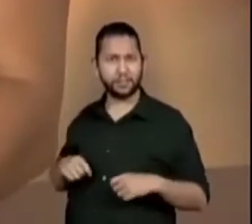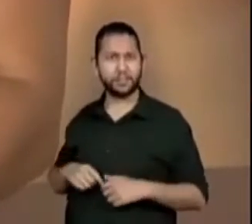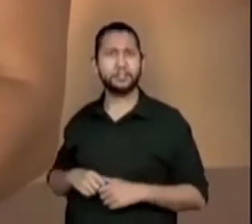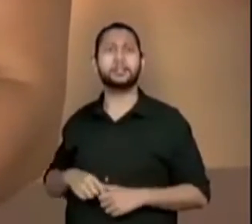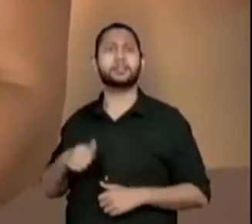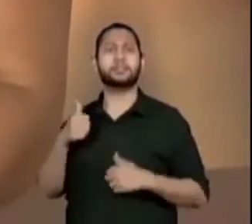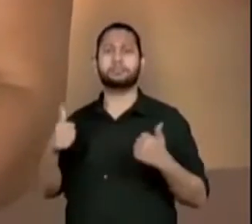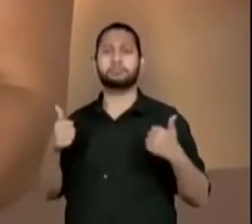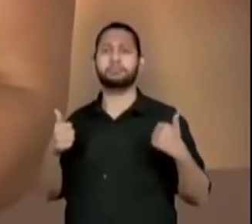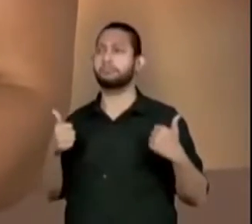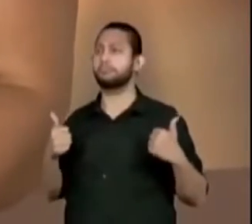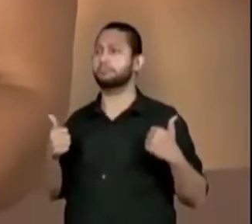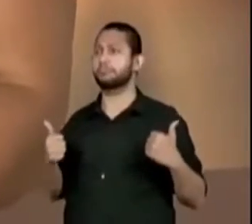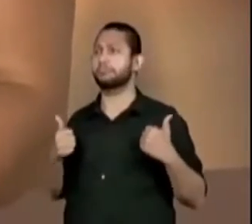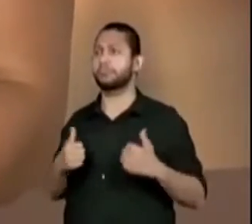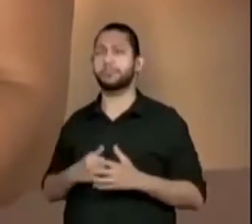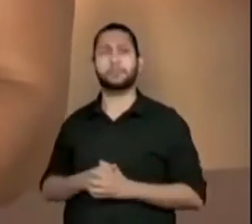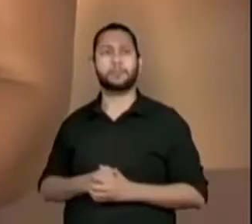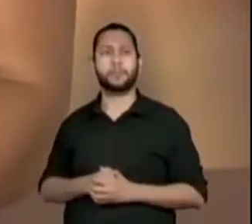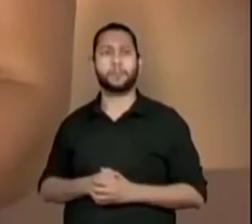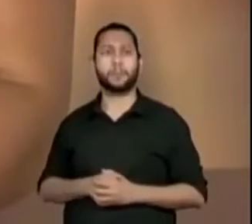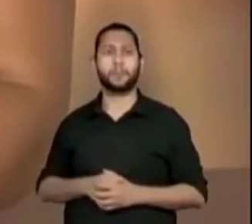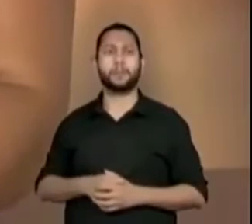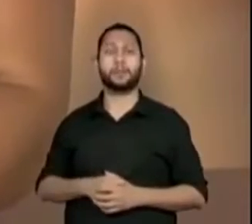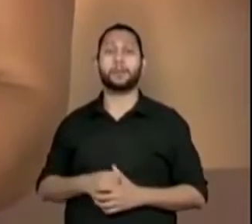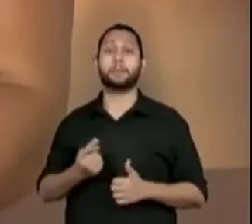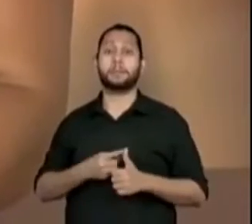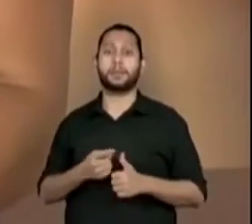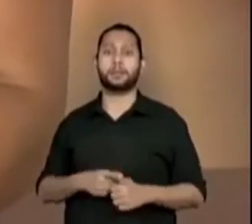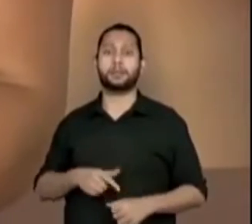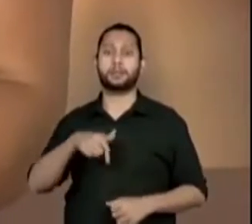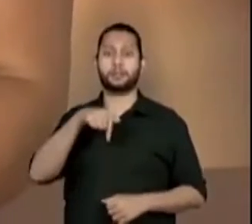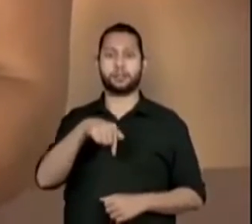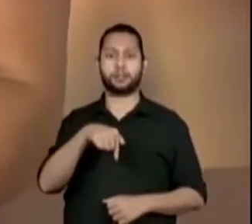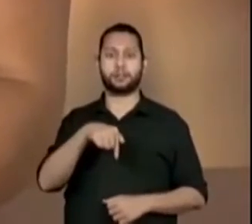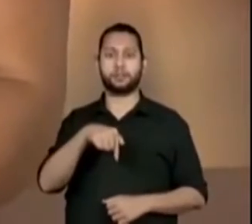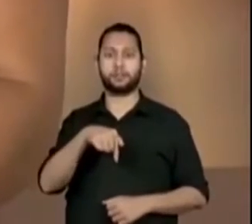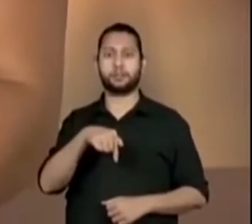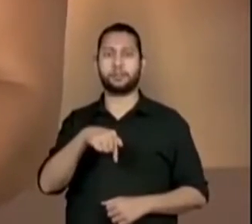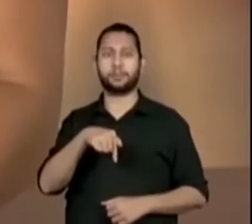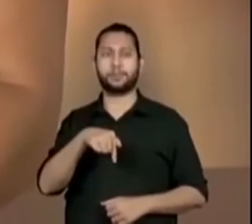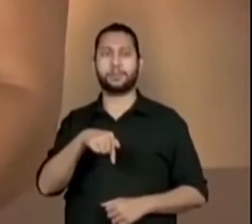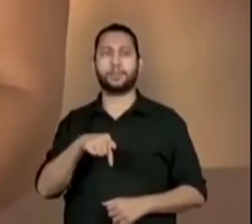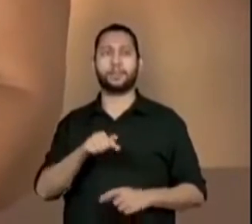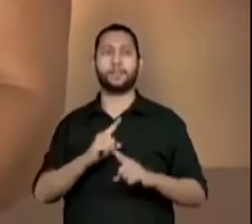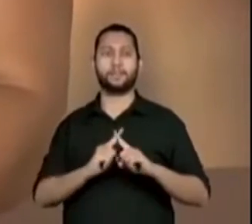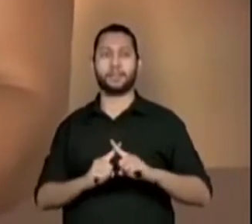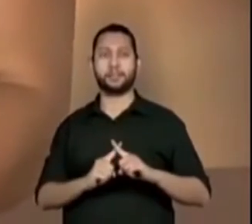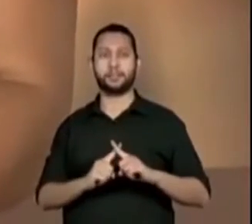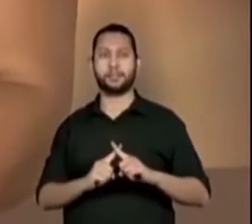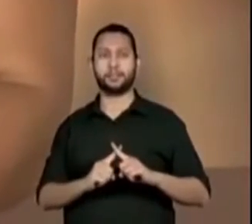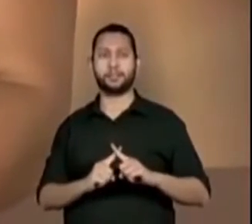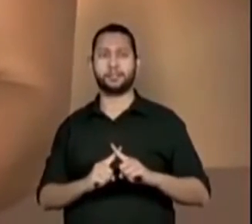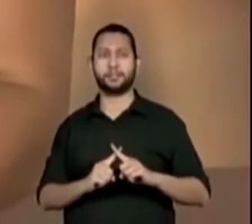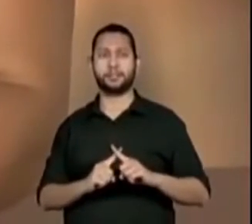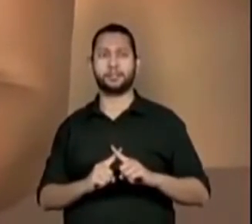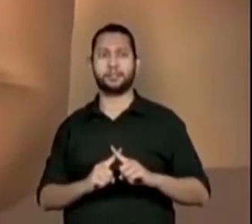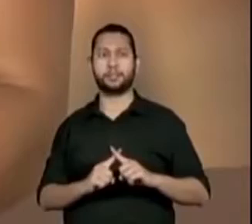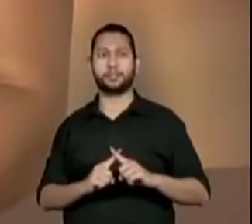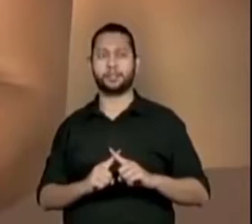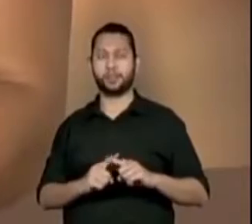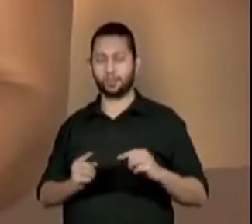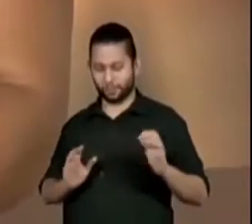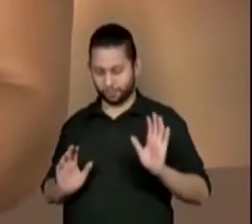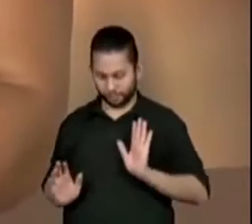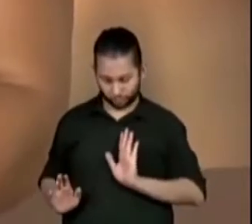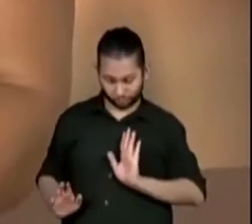oráculo falou que tá tudo certo. Então, bora lá. Qual que é a primeira, Pro? 7 vezes... Gente, eu tô ao contrário,